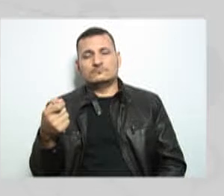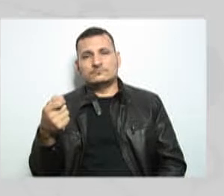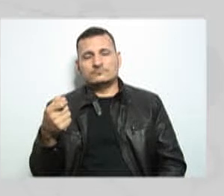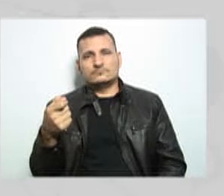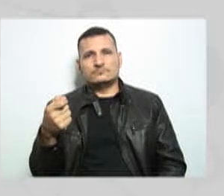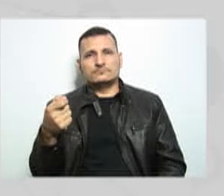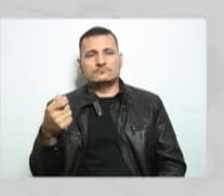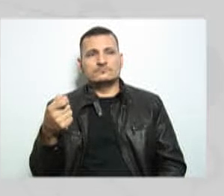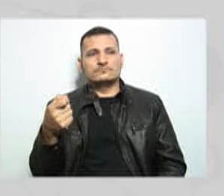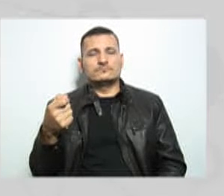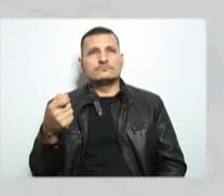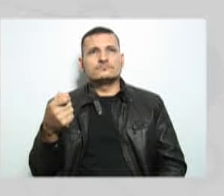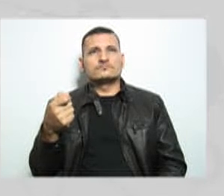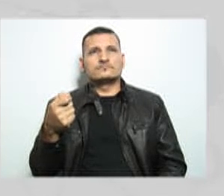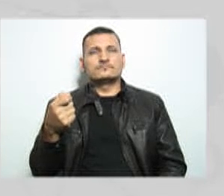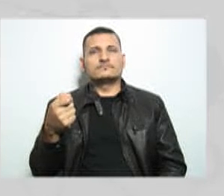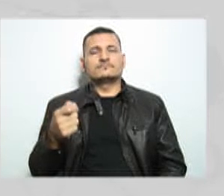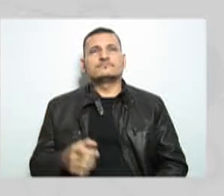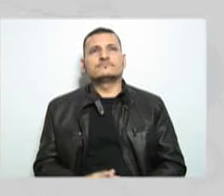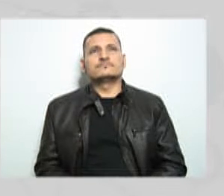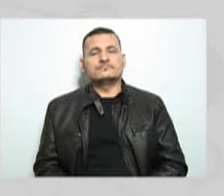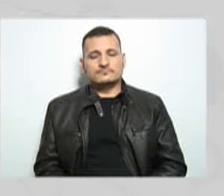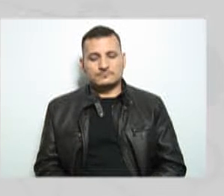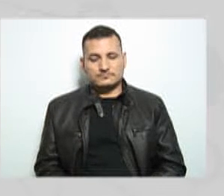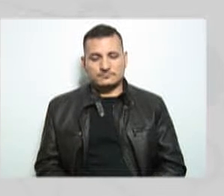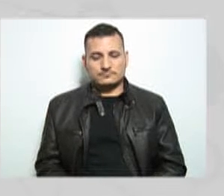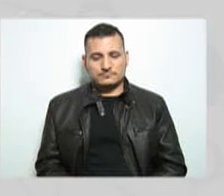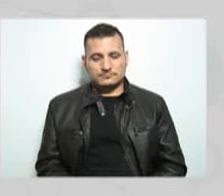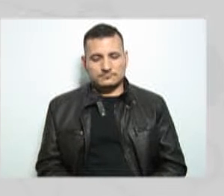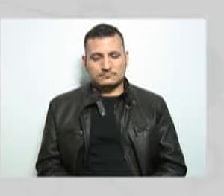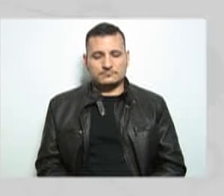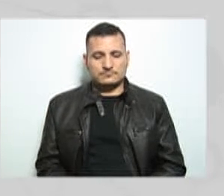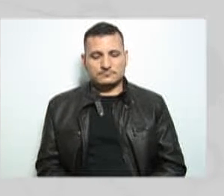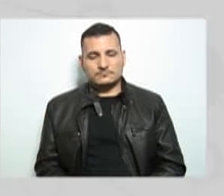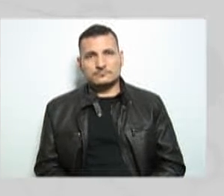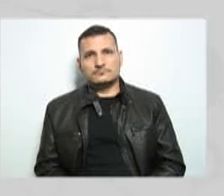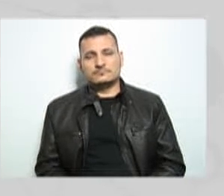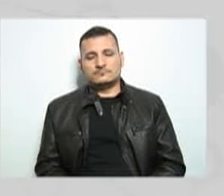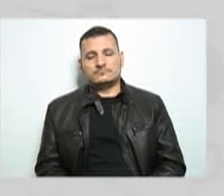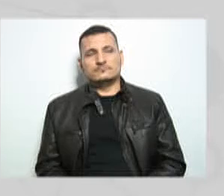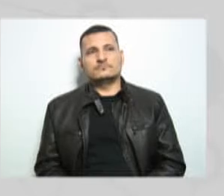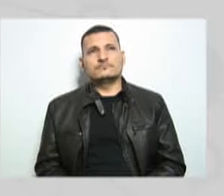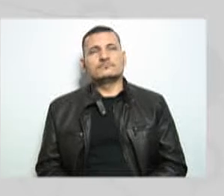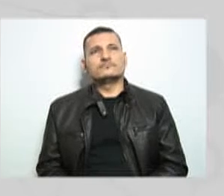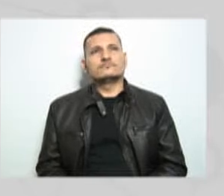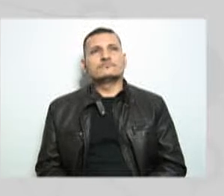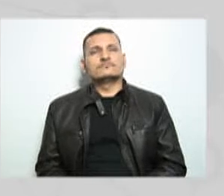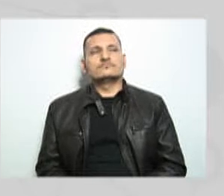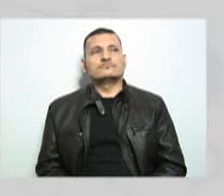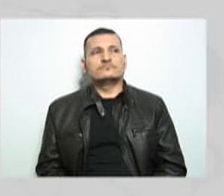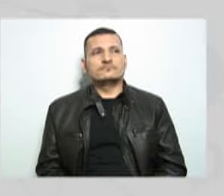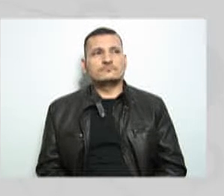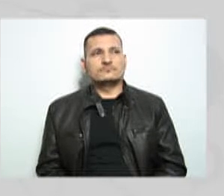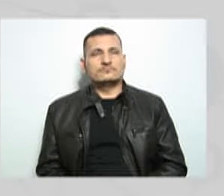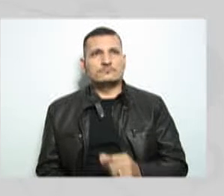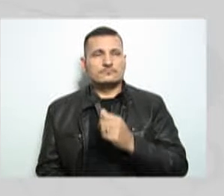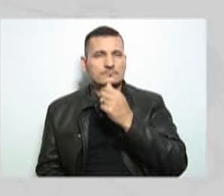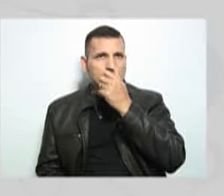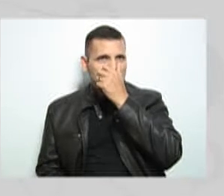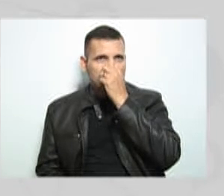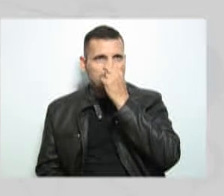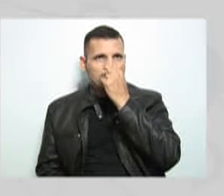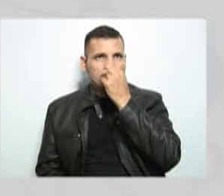essa inversão aqui, tá certo? A única coisa foi que o primeiro teria que só ter dado baixa nesse para cá